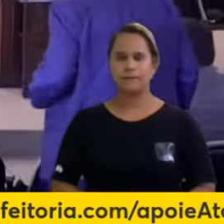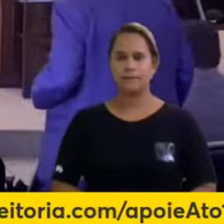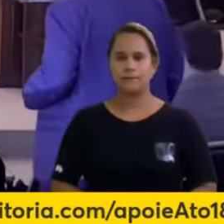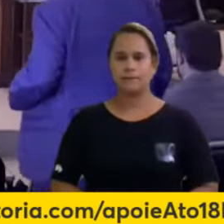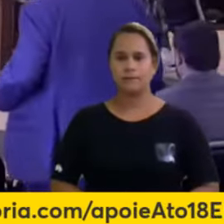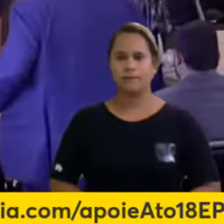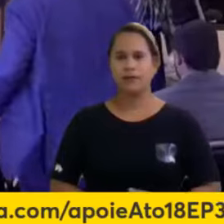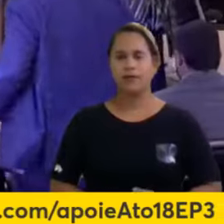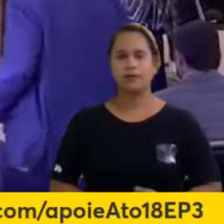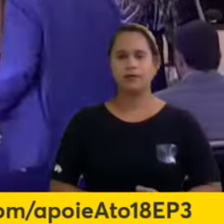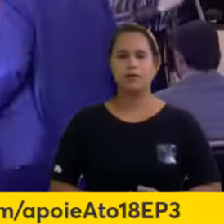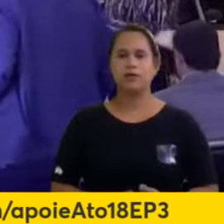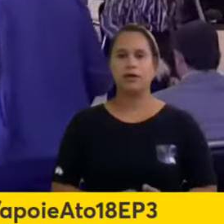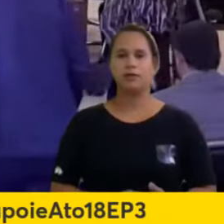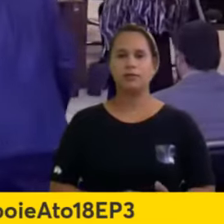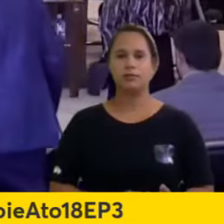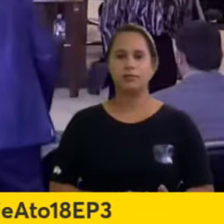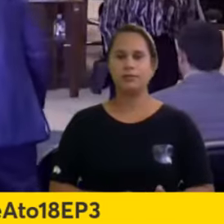PR